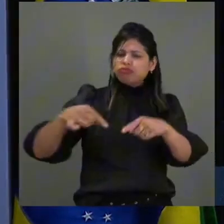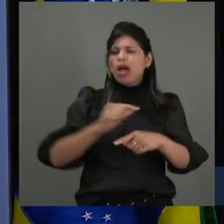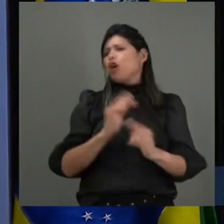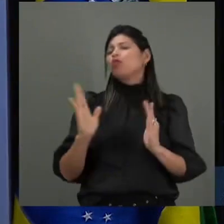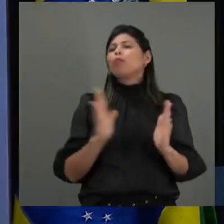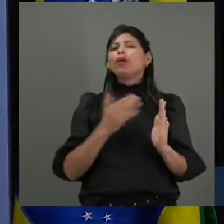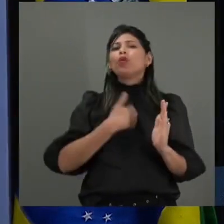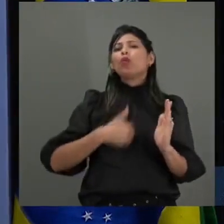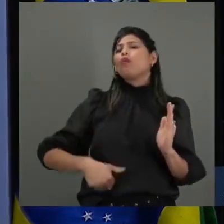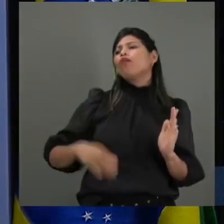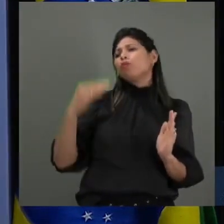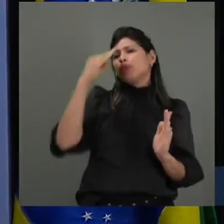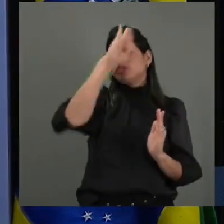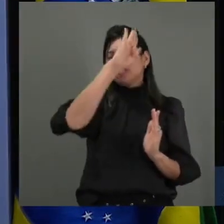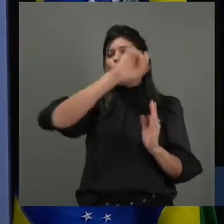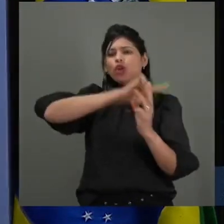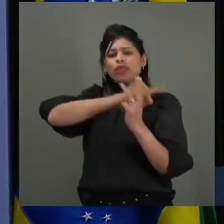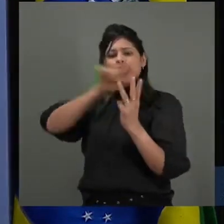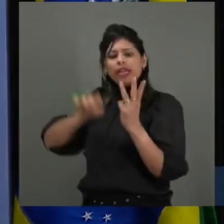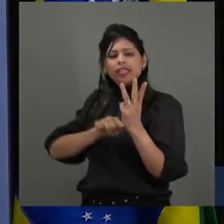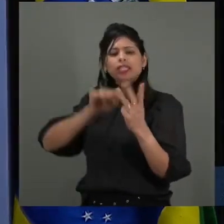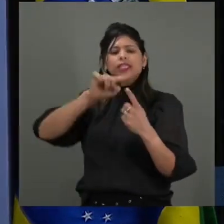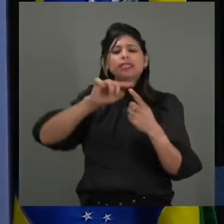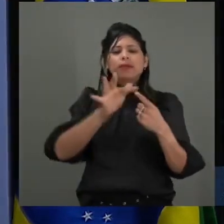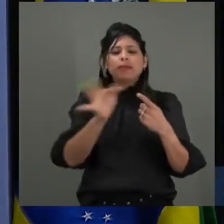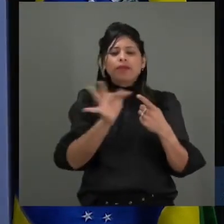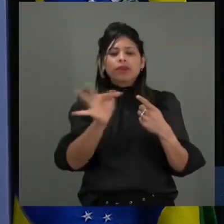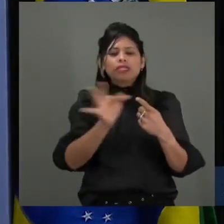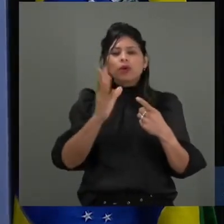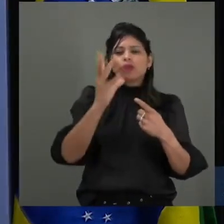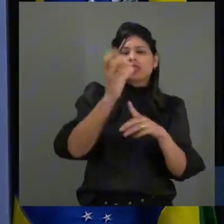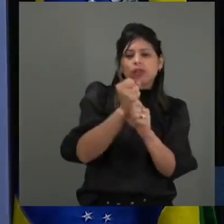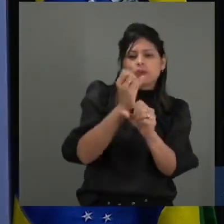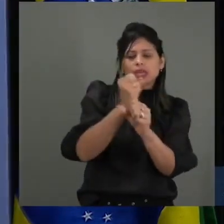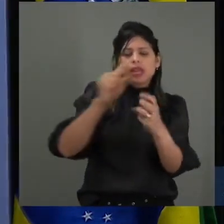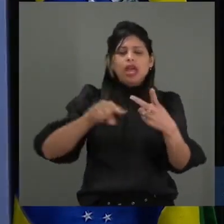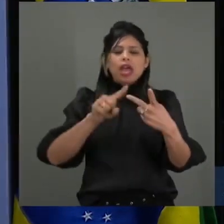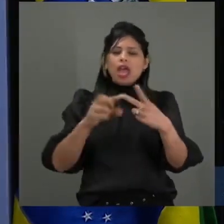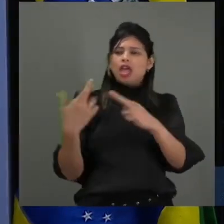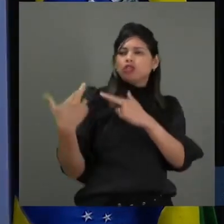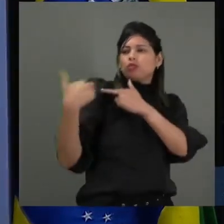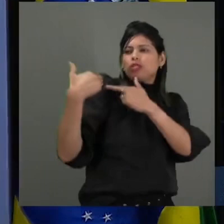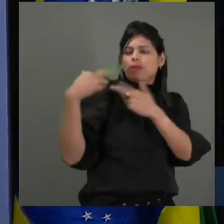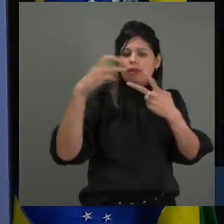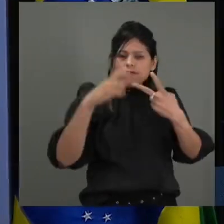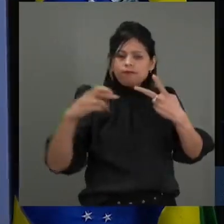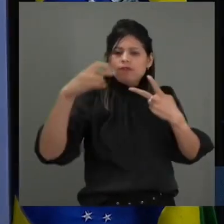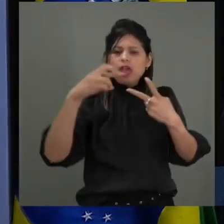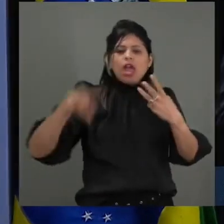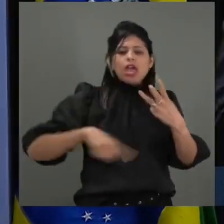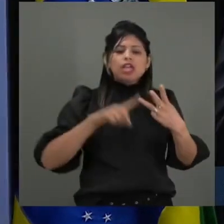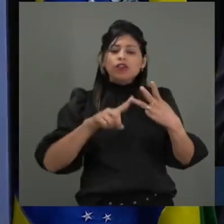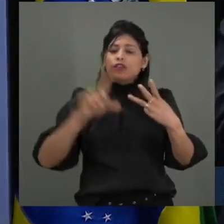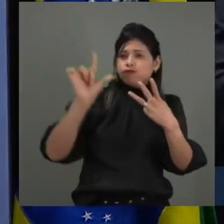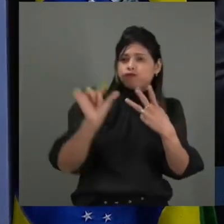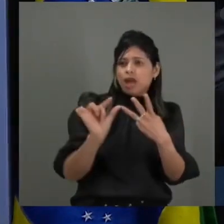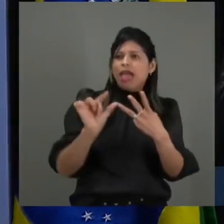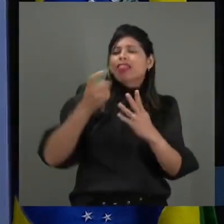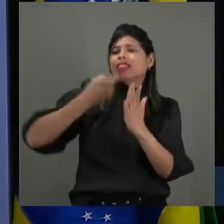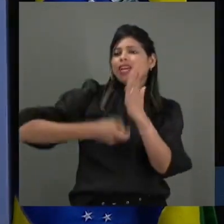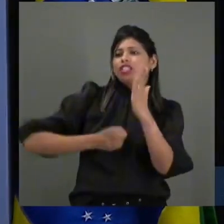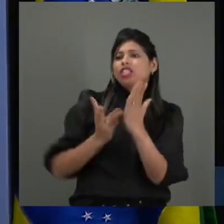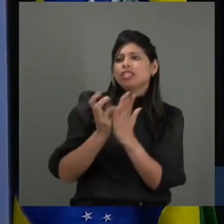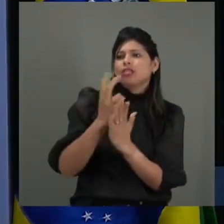três pilares: simplificação tributária, responsabilidade fiscal e redução de carga tributária.